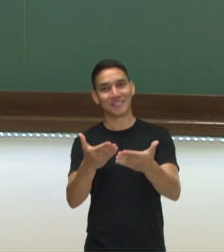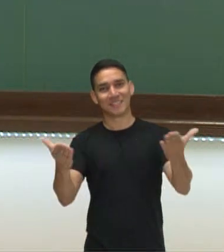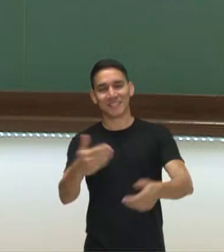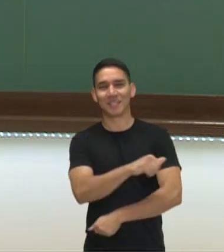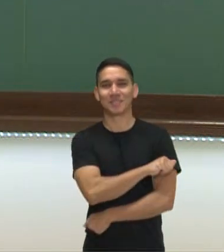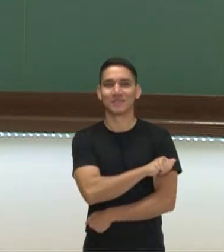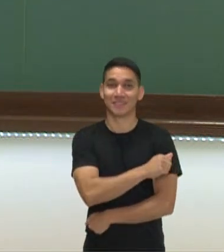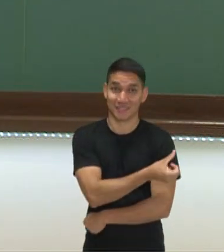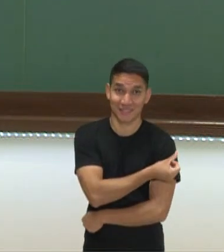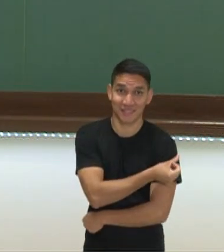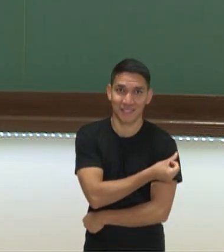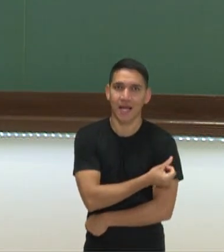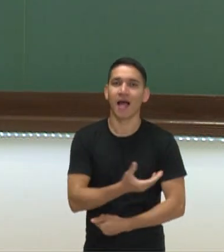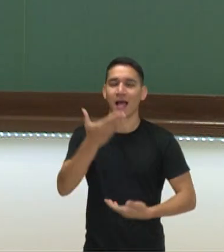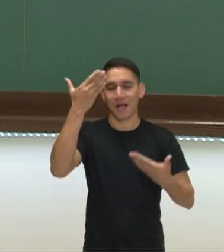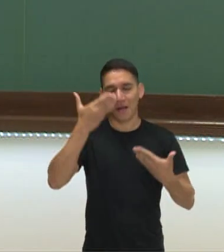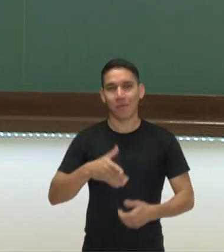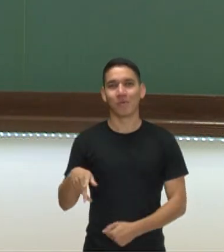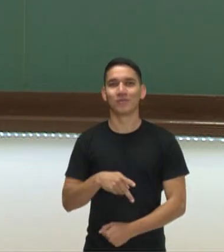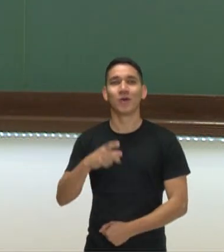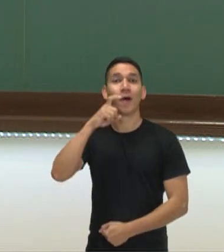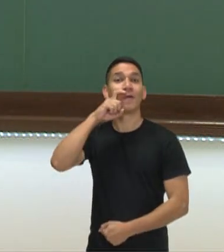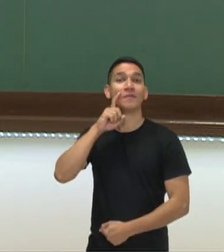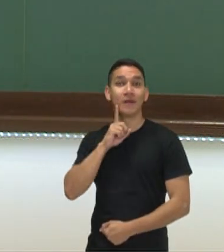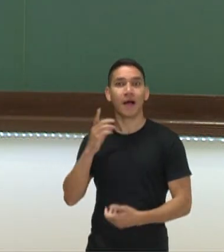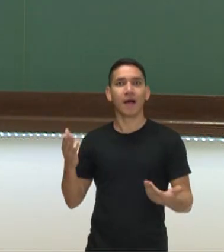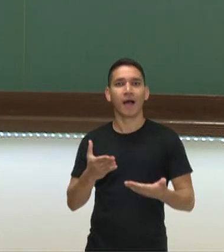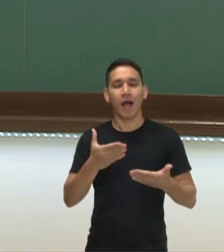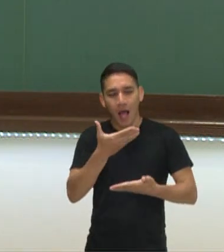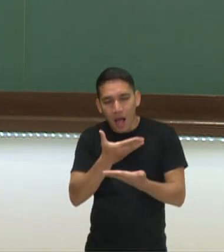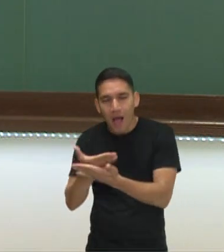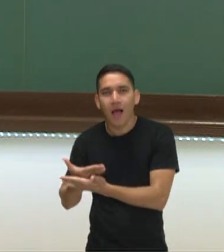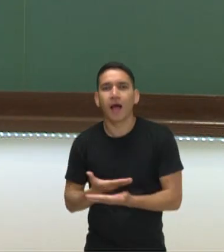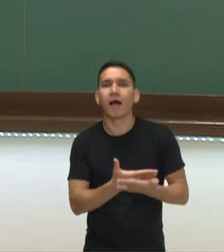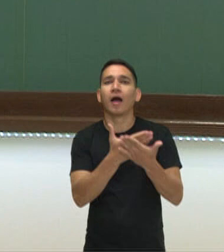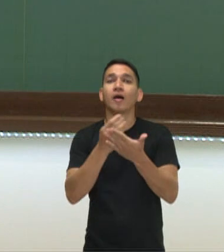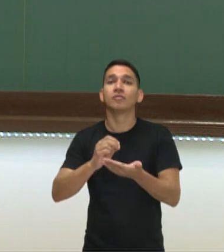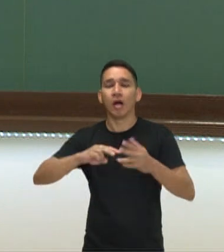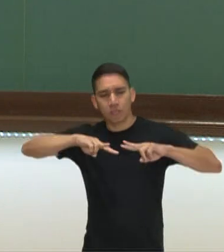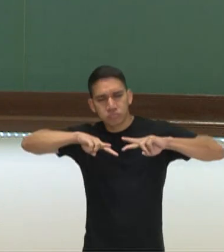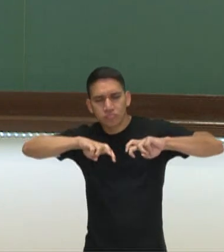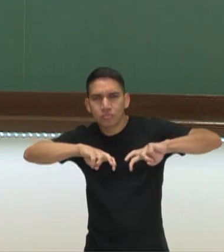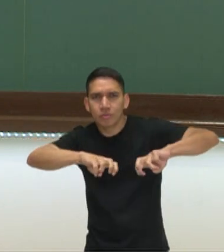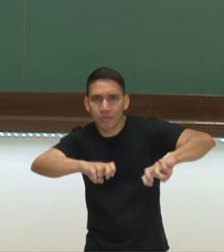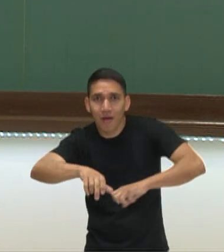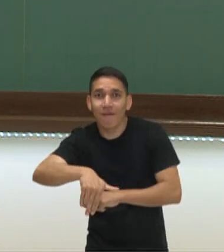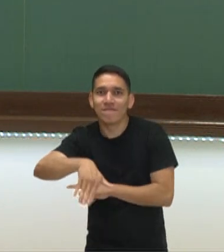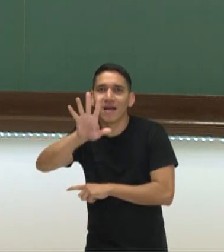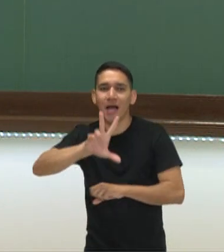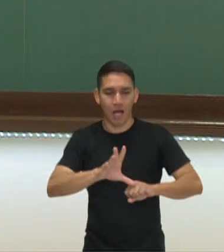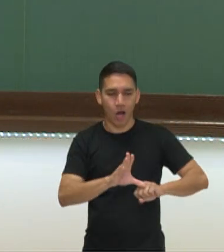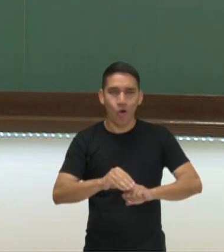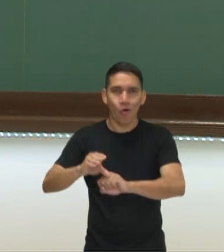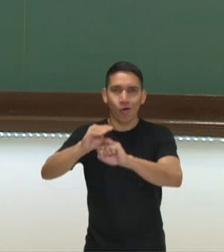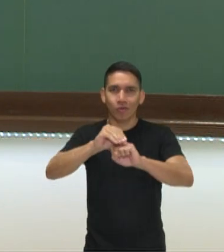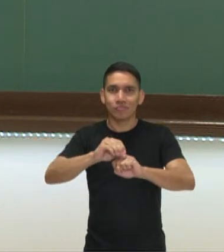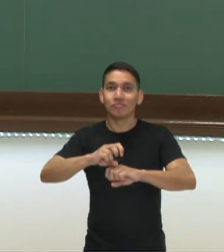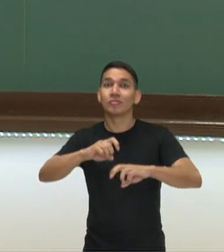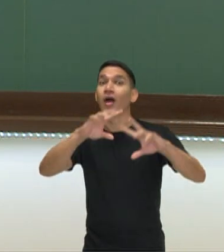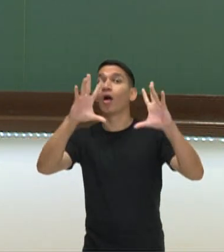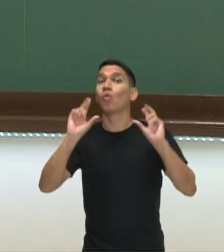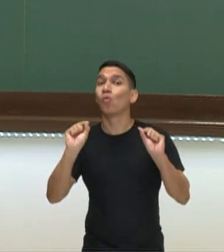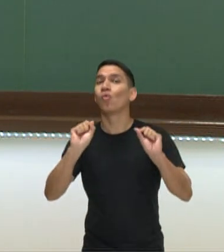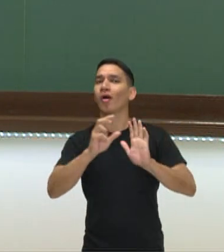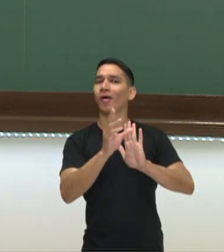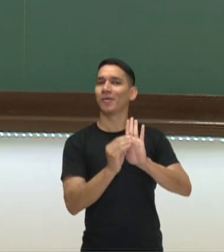Olá, estudantes do sexto ano, aqui é o professor Fabiano e nessa aula nós vamos aprofundar alguns conhecimentos, alguns